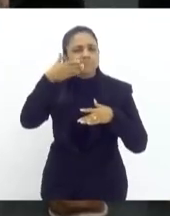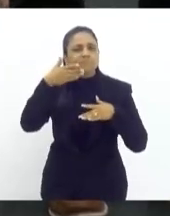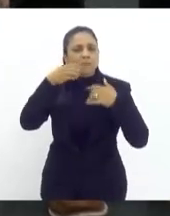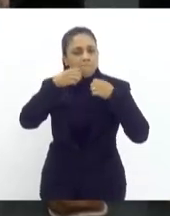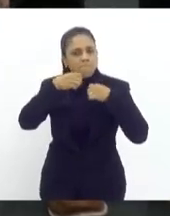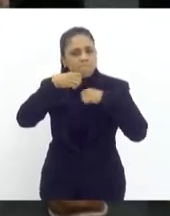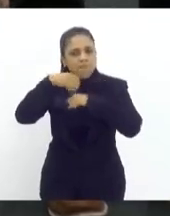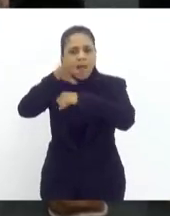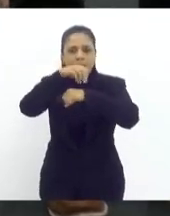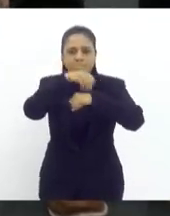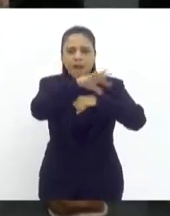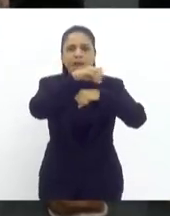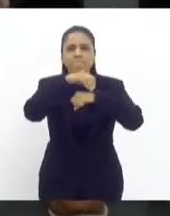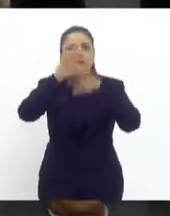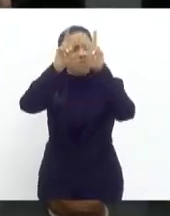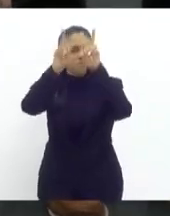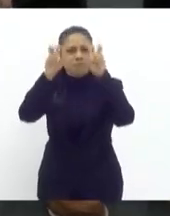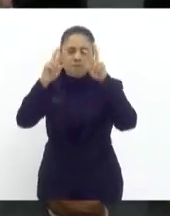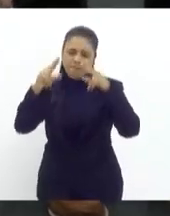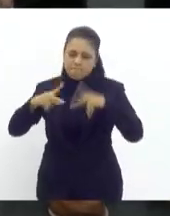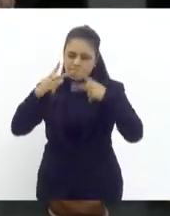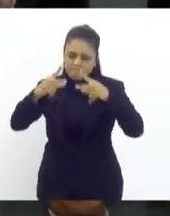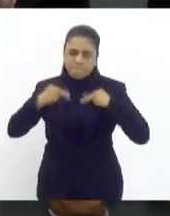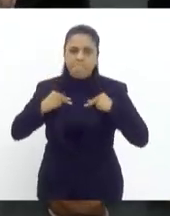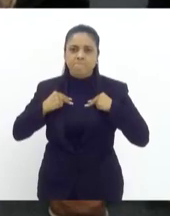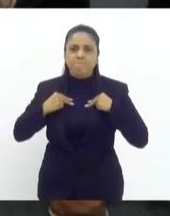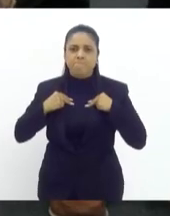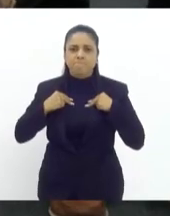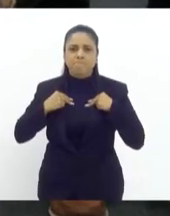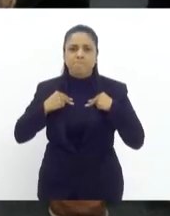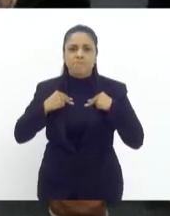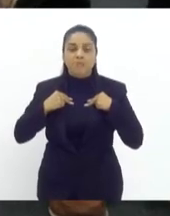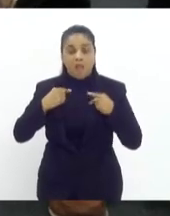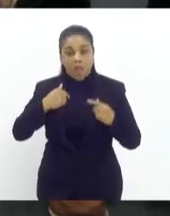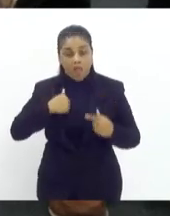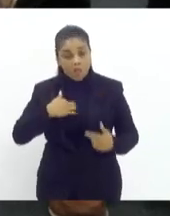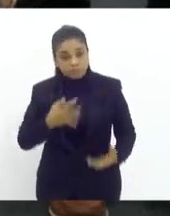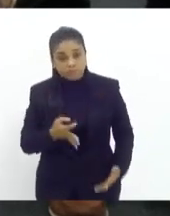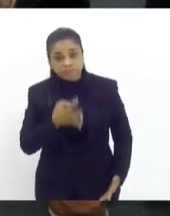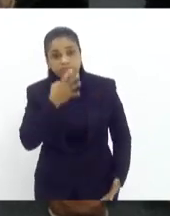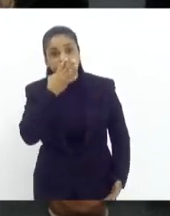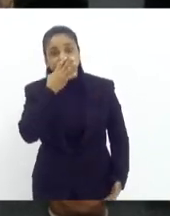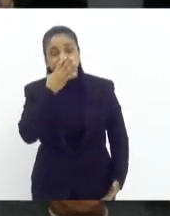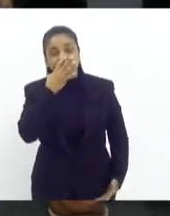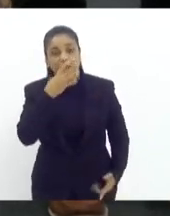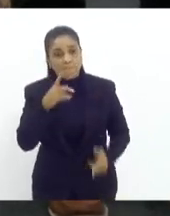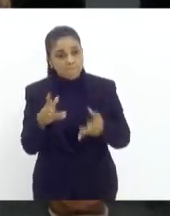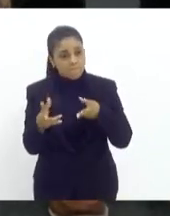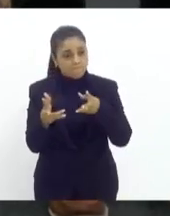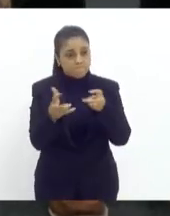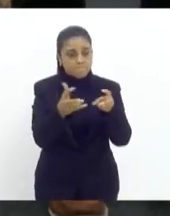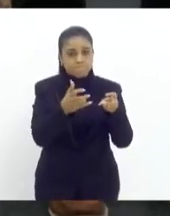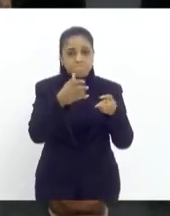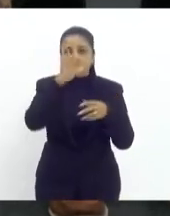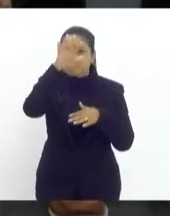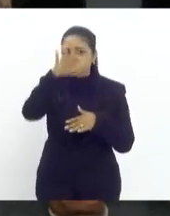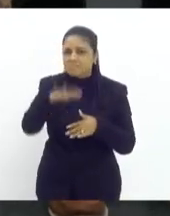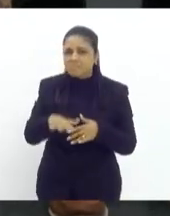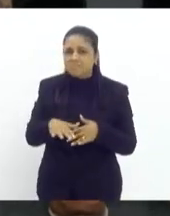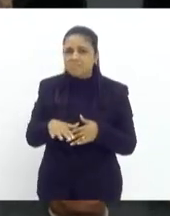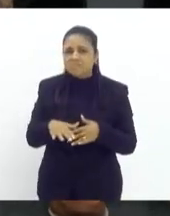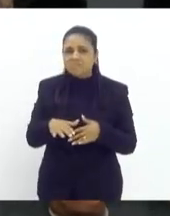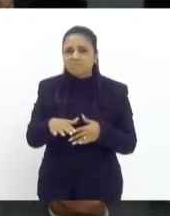plateias não tema me sim agora me causa a perplexidade perceber que nessa tarde que foi